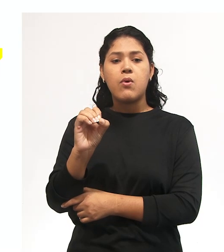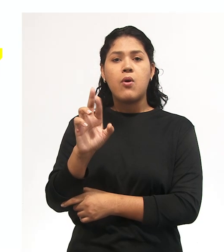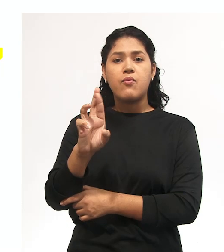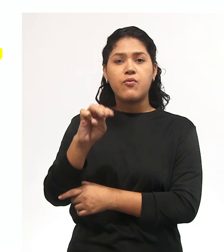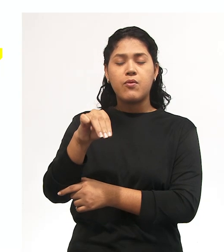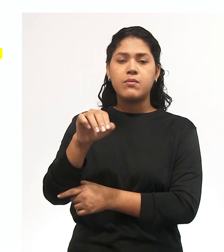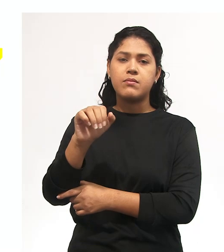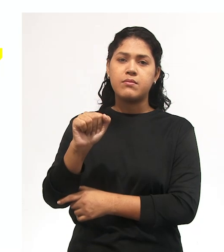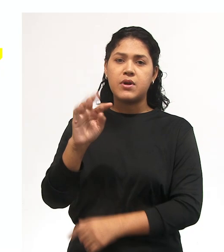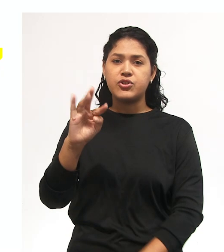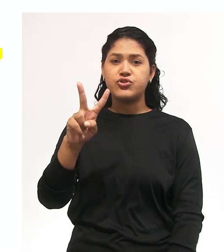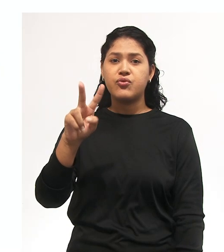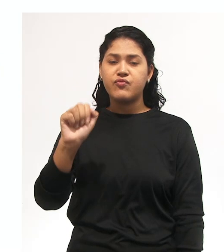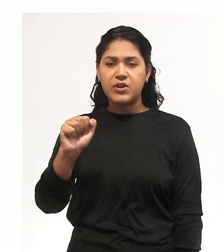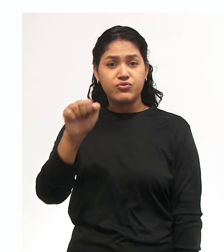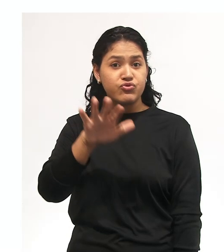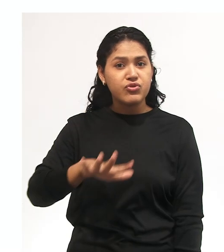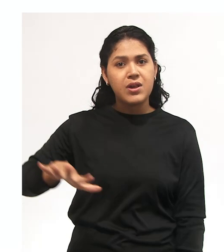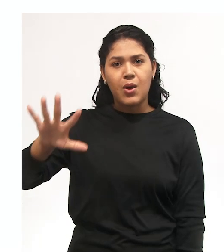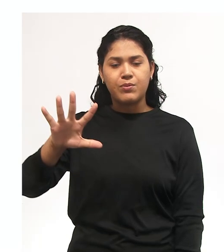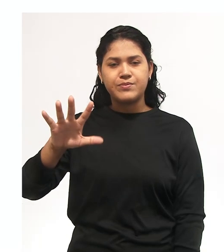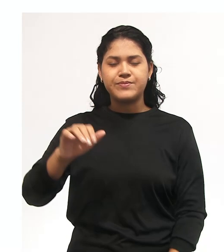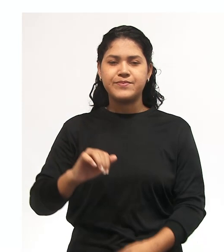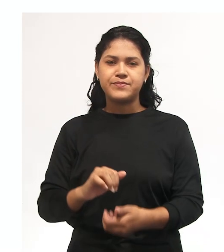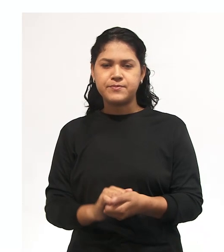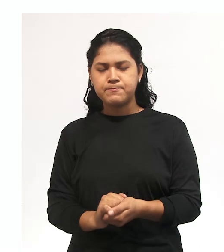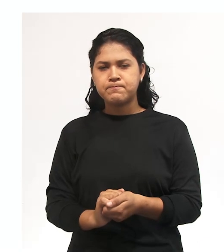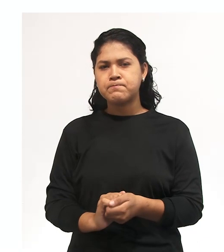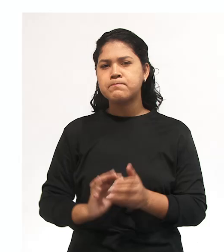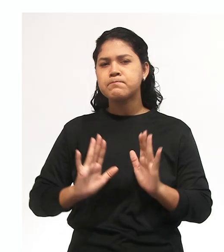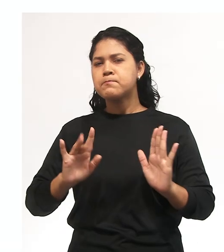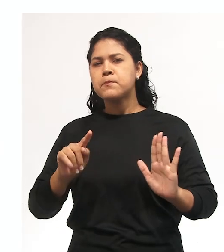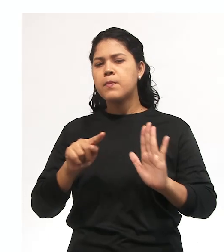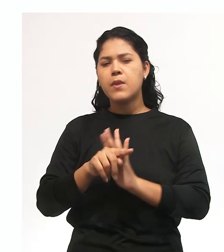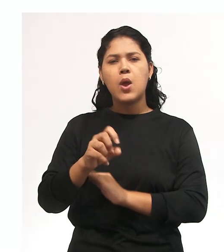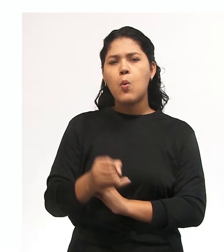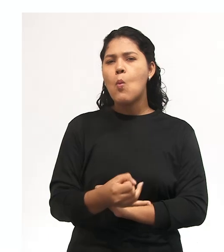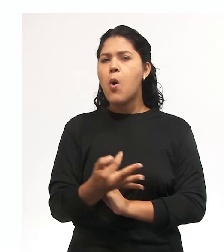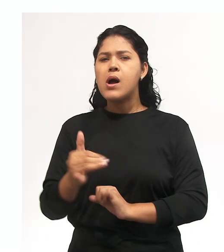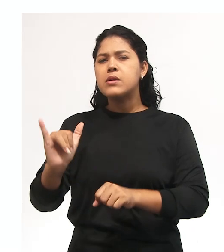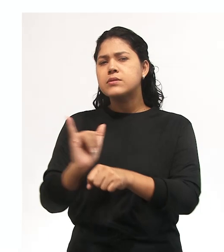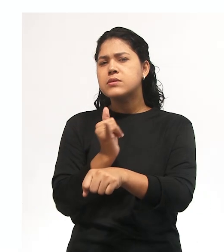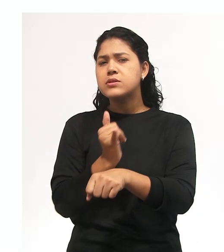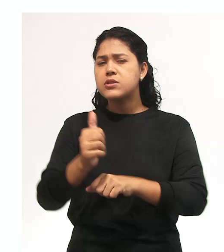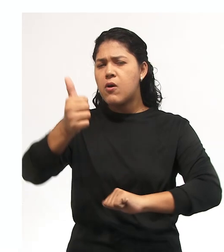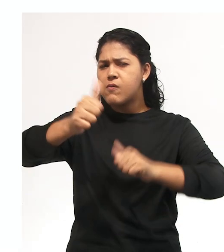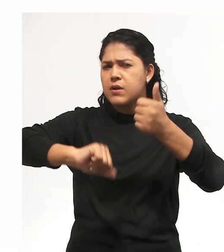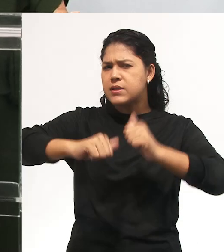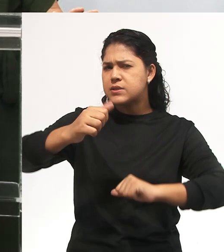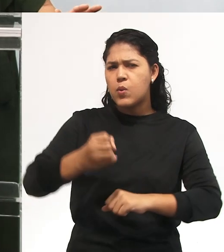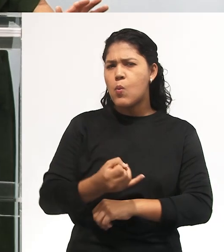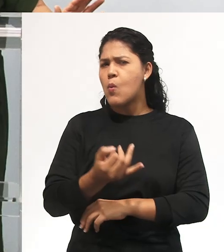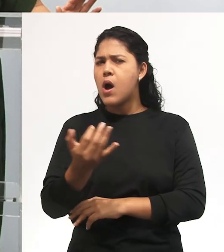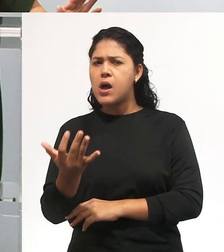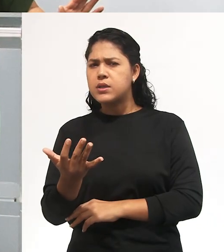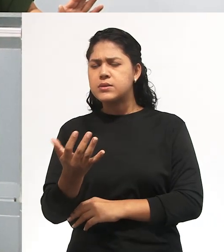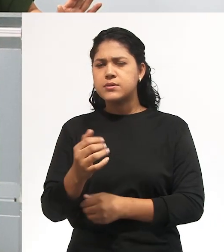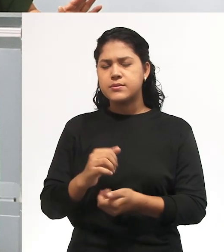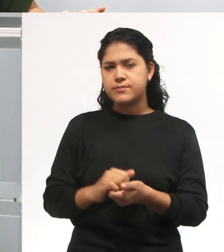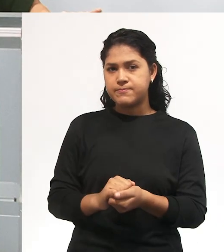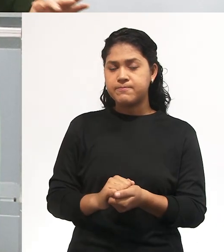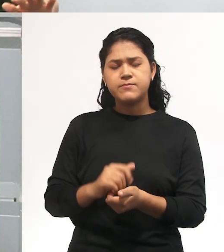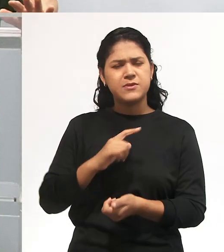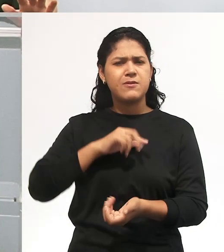uma avaliação formativa. Quais são os principais instrumentos de avaliação? Nós temos diversos